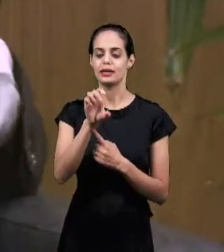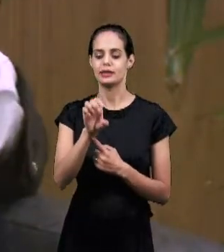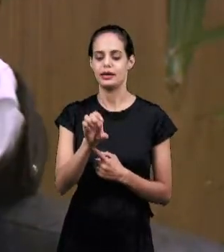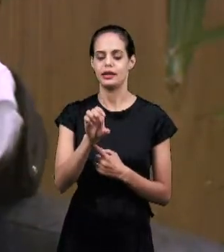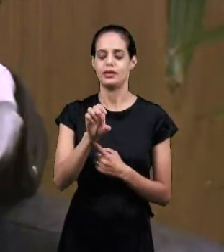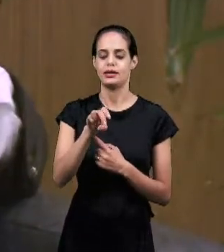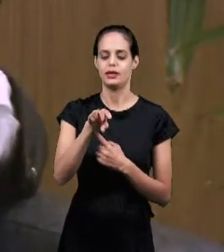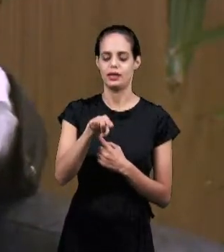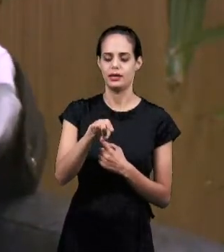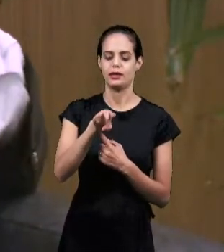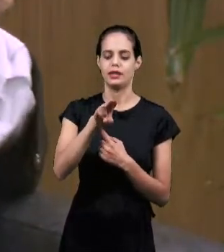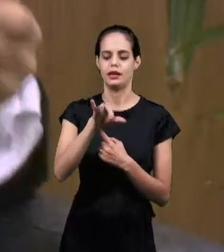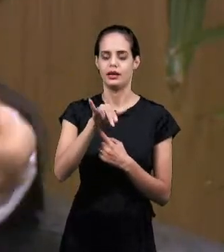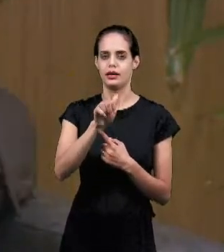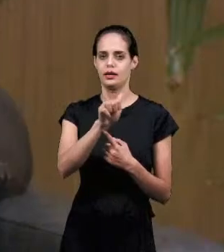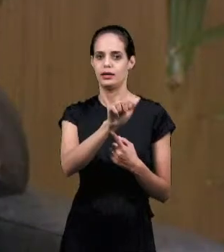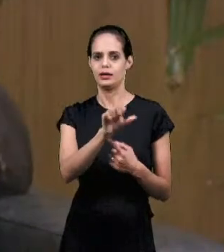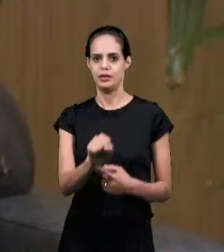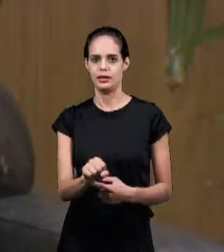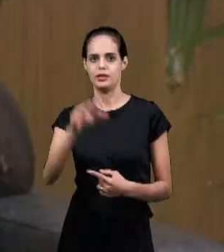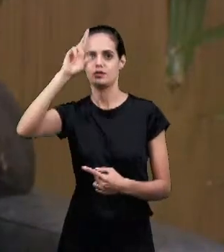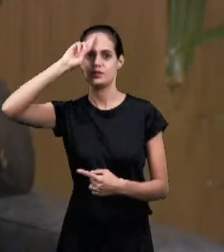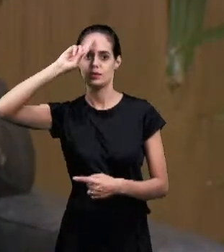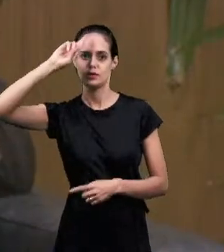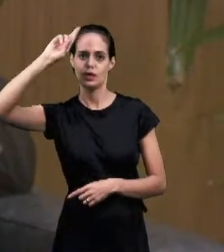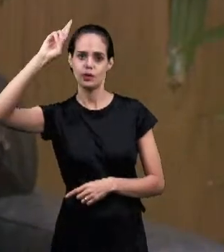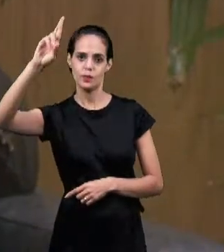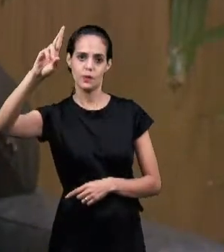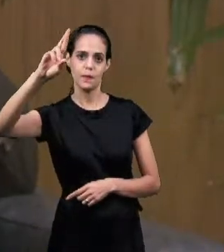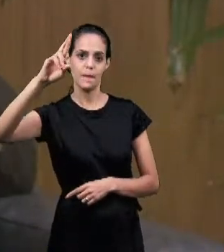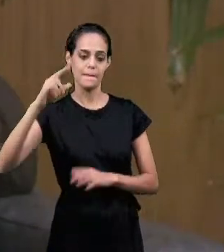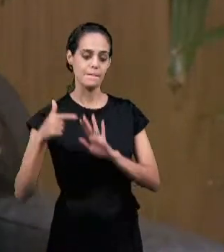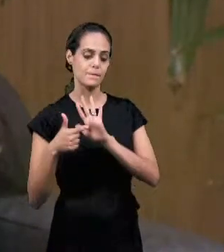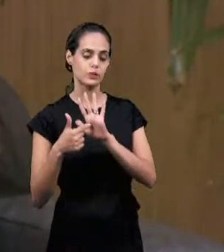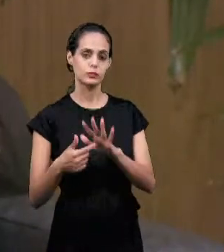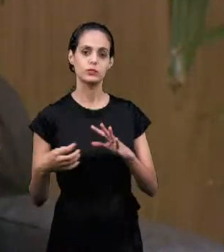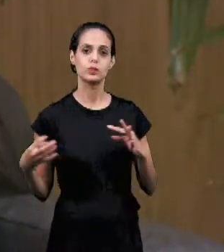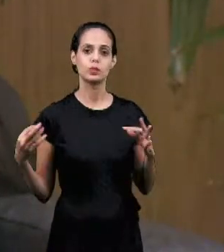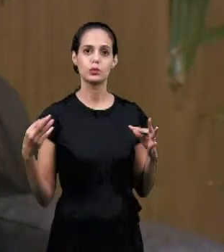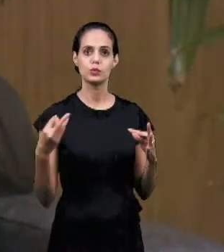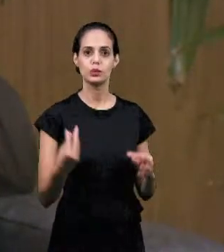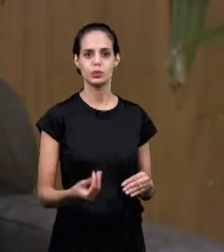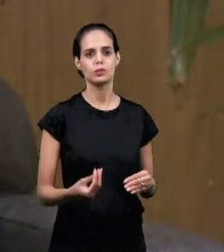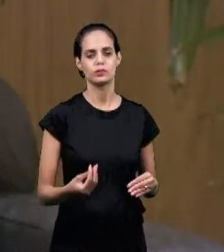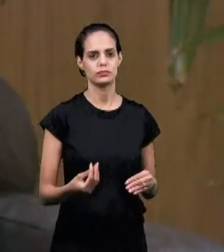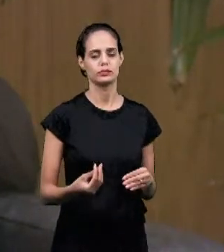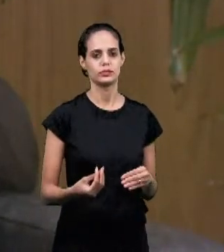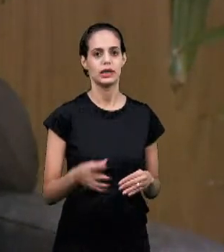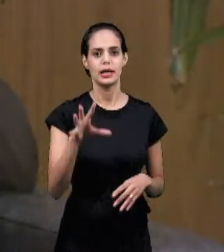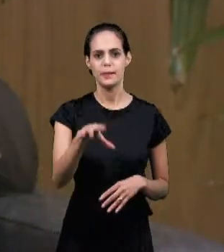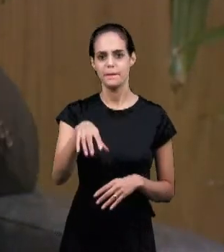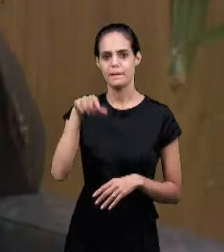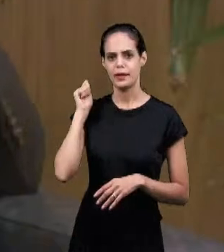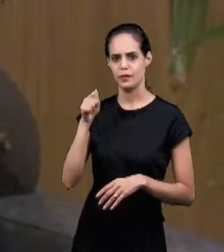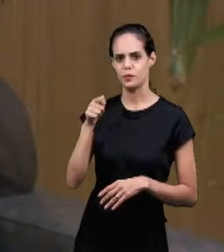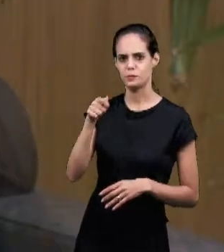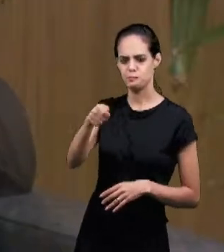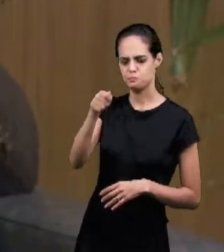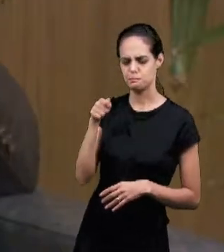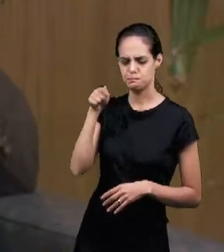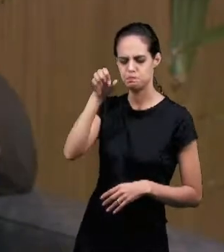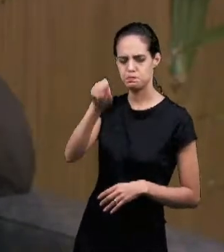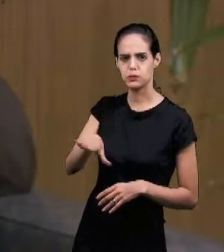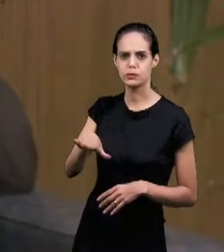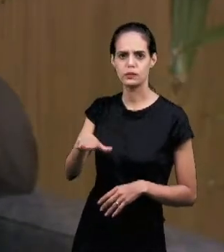Senhor, as profecias. E ele estava na lareira, pegou um canivete, picou e jogou, pôs fogo em tudo aquilo ali. E agora? O senhor falou, Baruque, escreve de